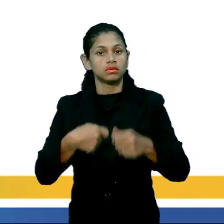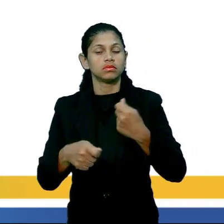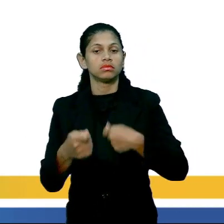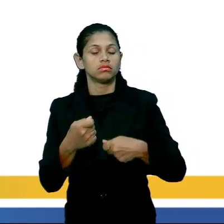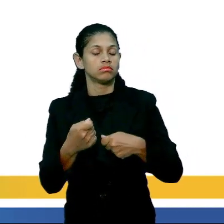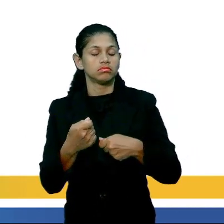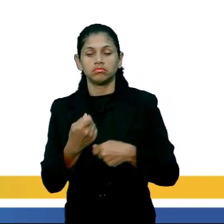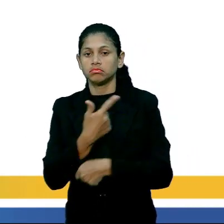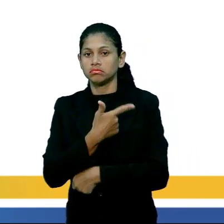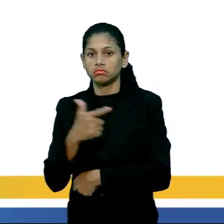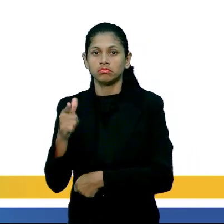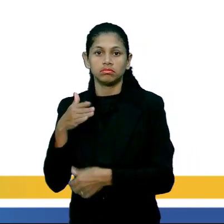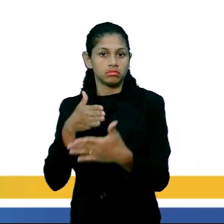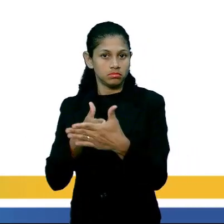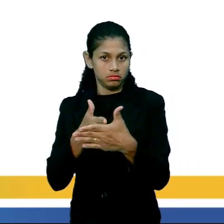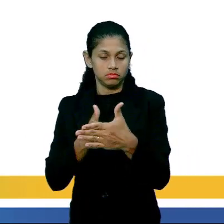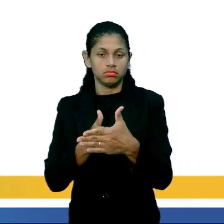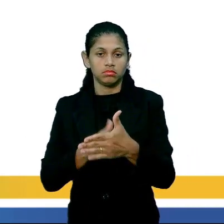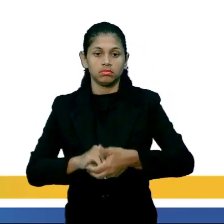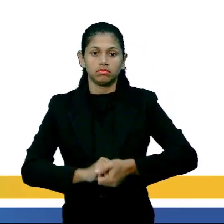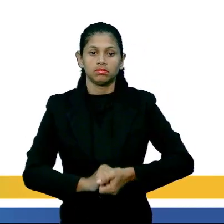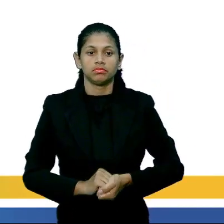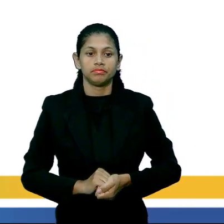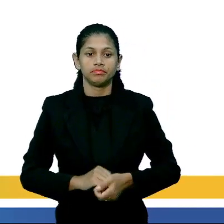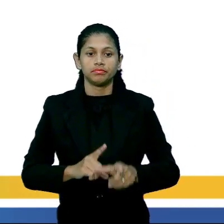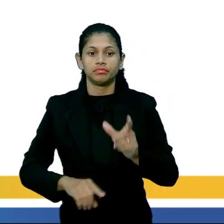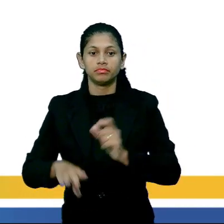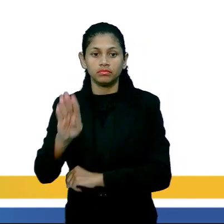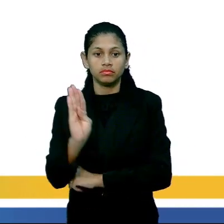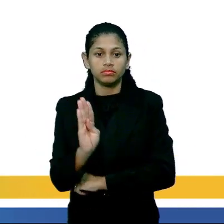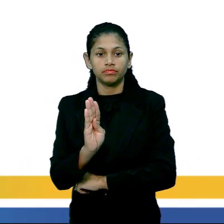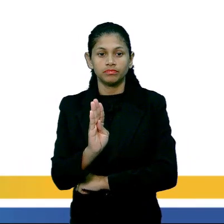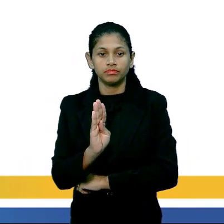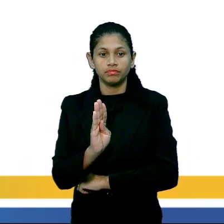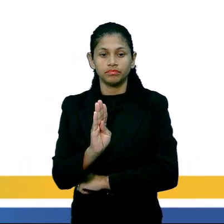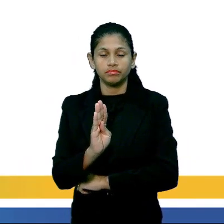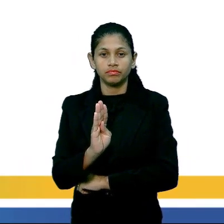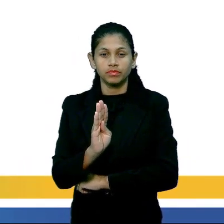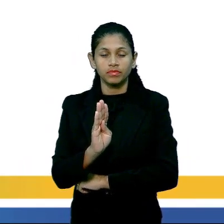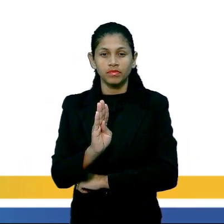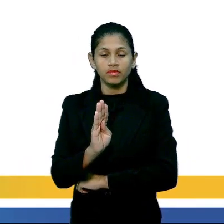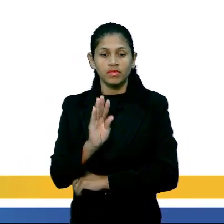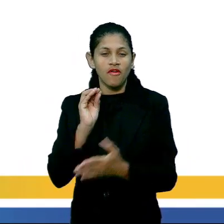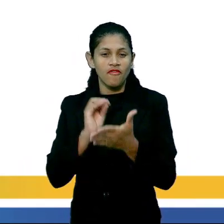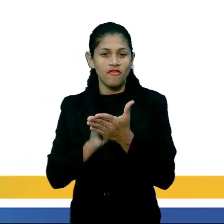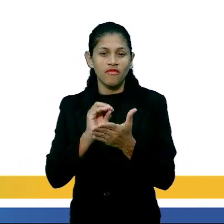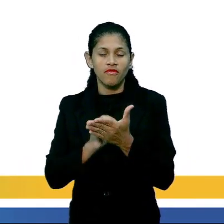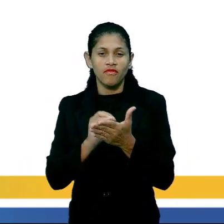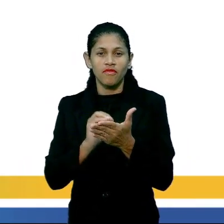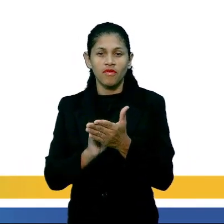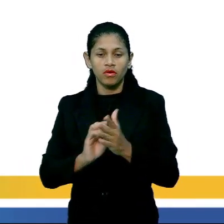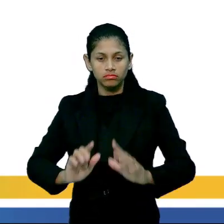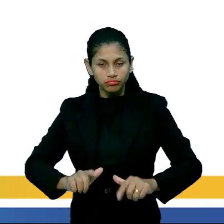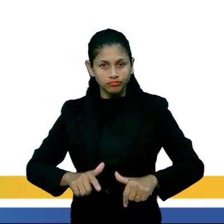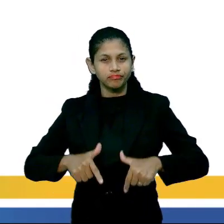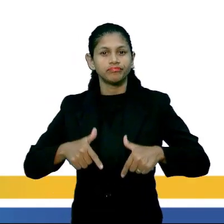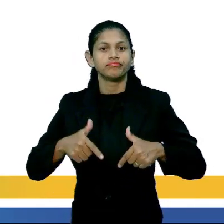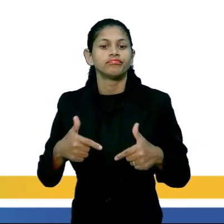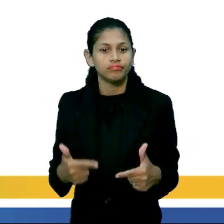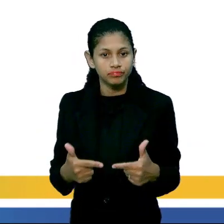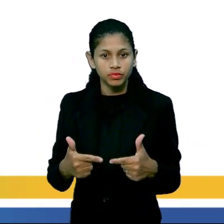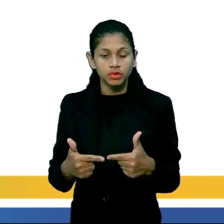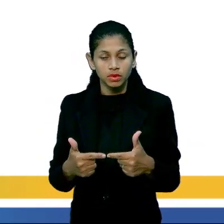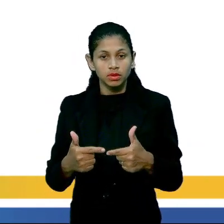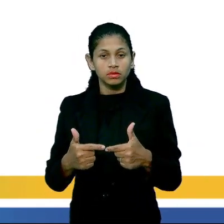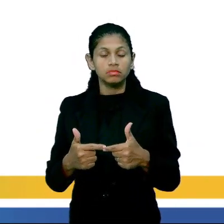o impedimento, ok? Na letra B nós temos o desinteresse dos funcionários nos cursos oferecidos